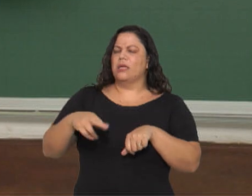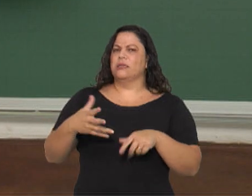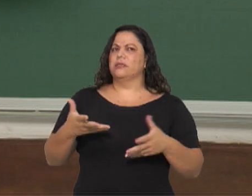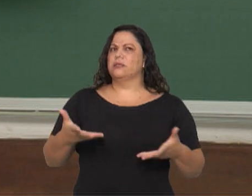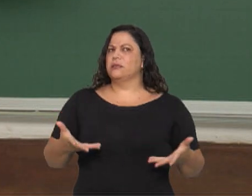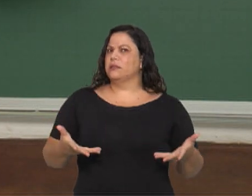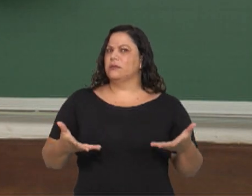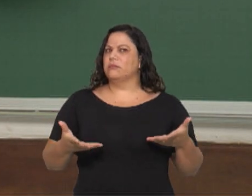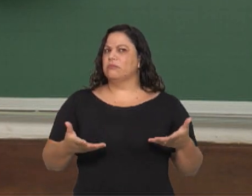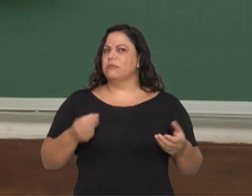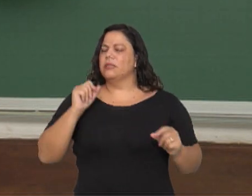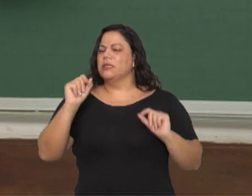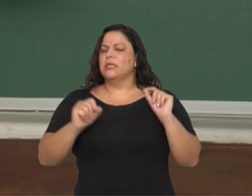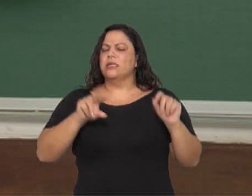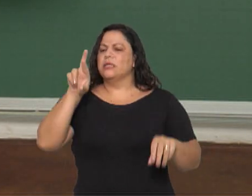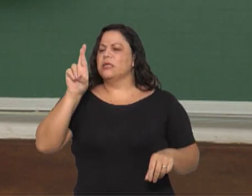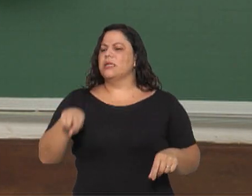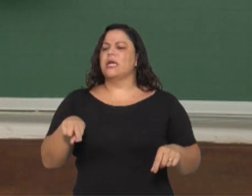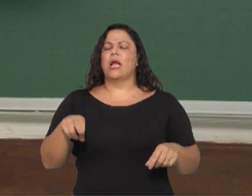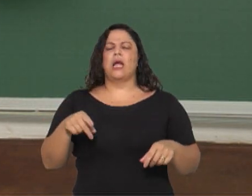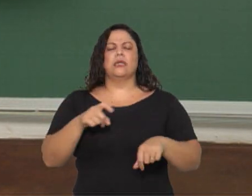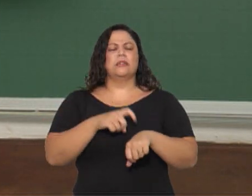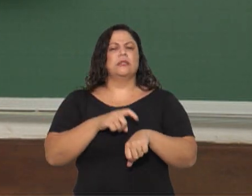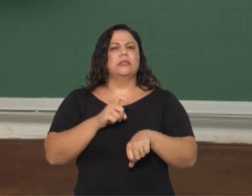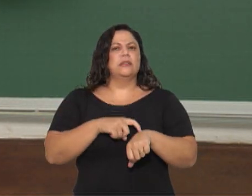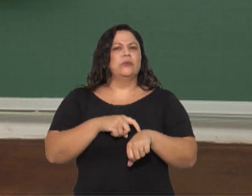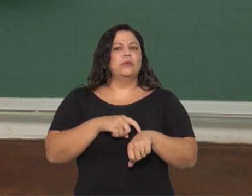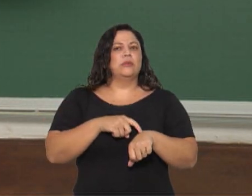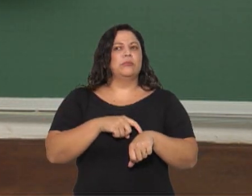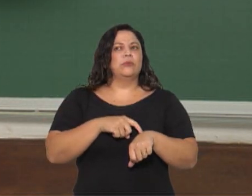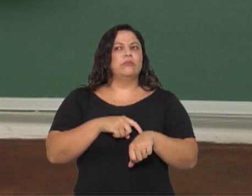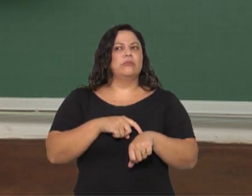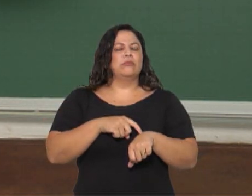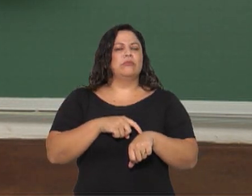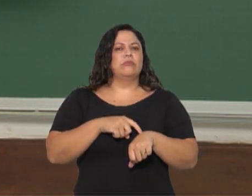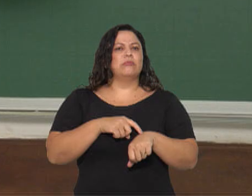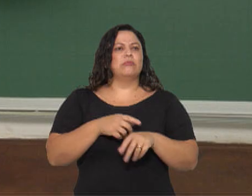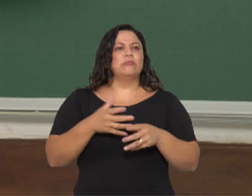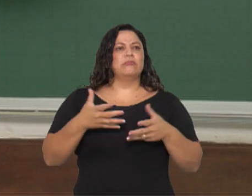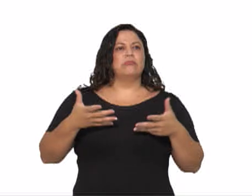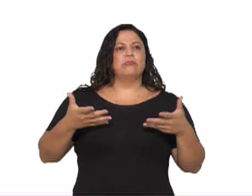a quem tem essa razão. Porque nunca es tarde e el tiempo